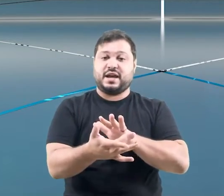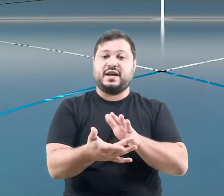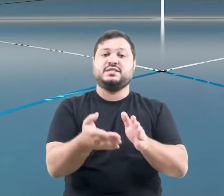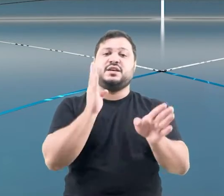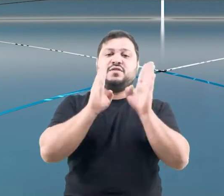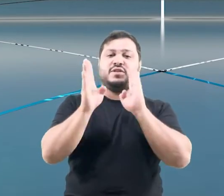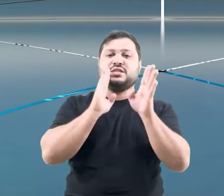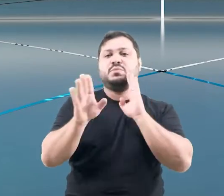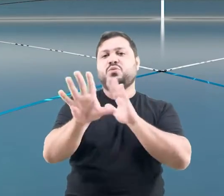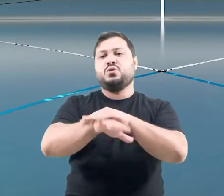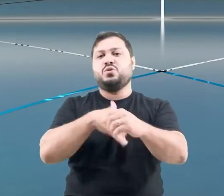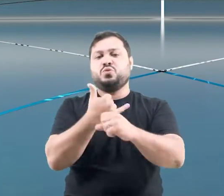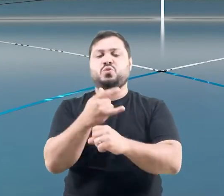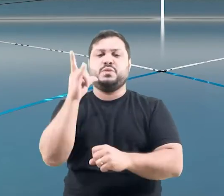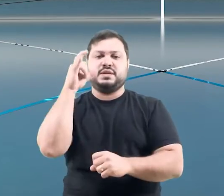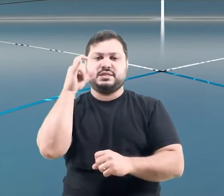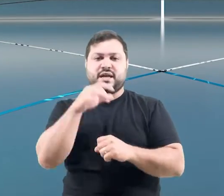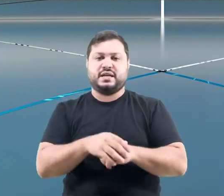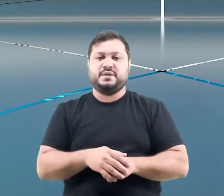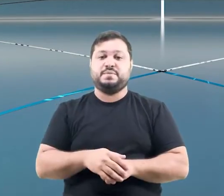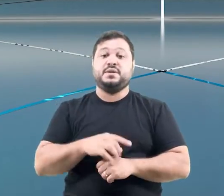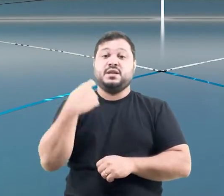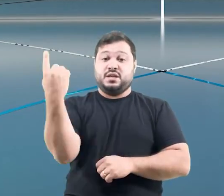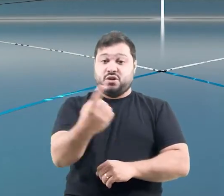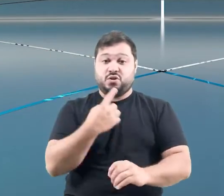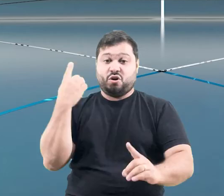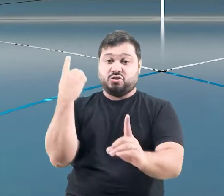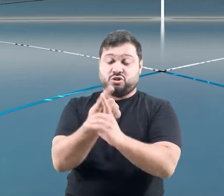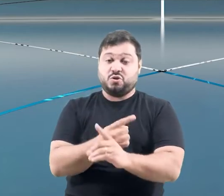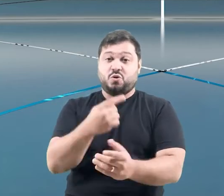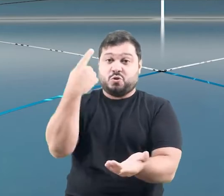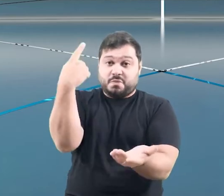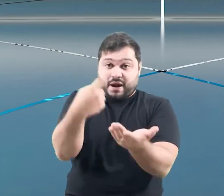sociais, Facebook, YouTube e Instagram. E